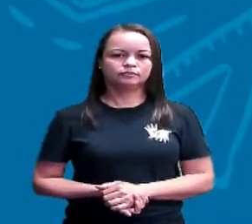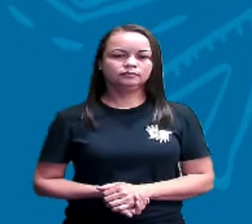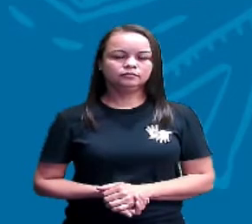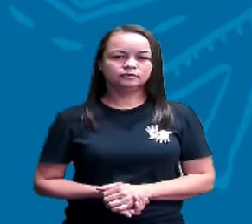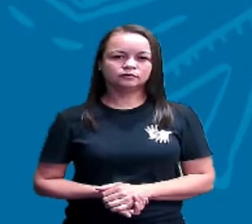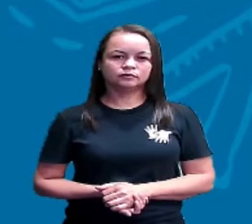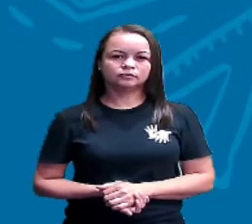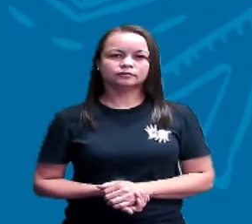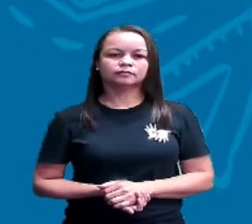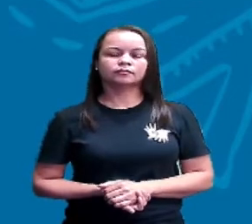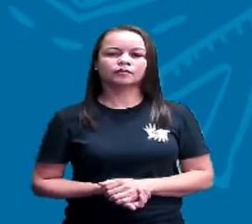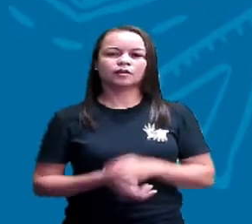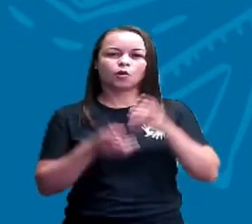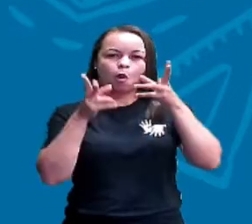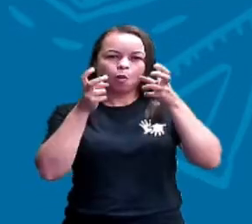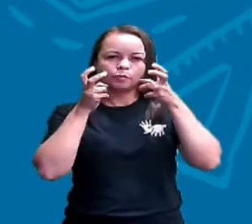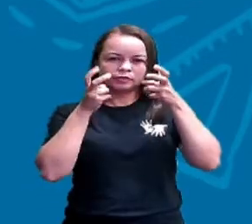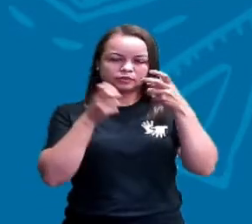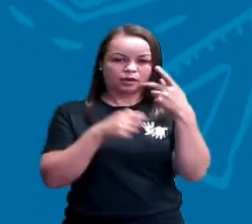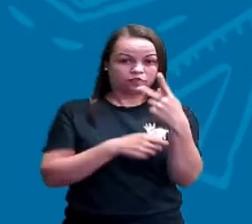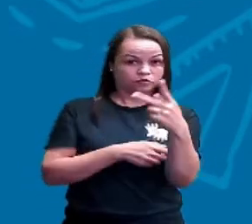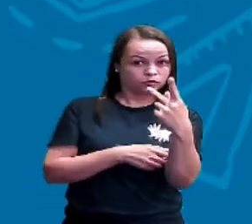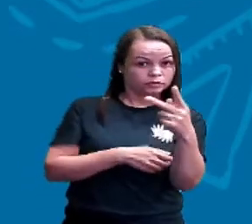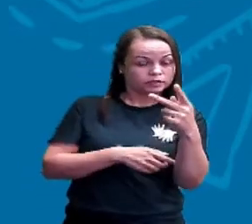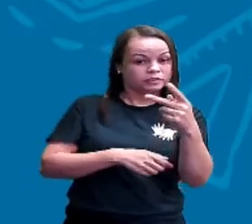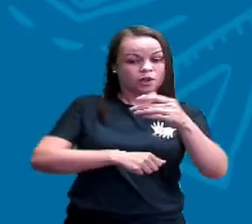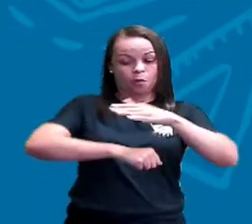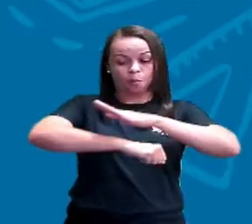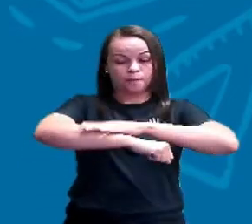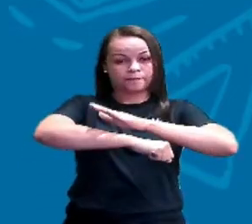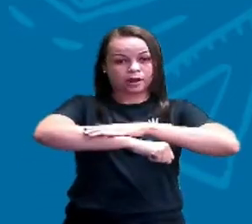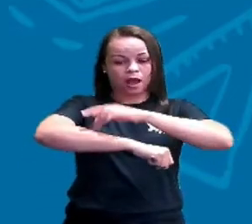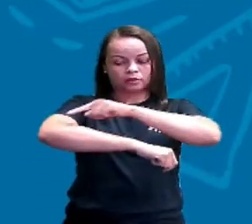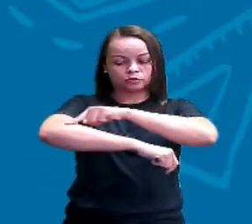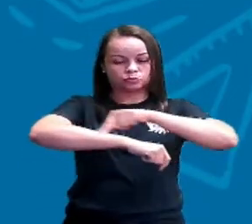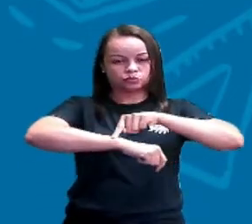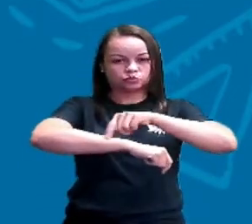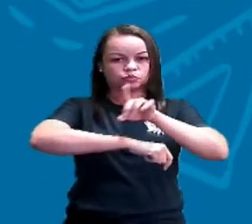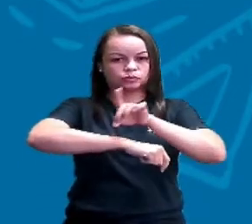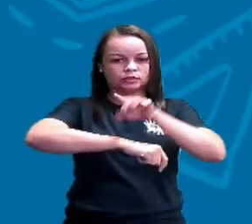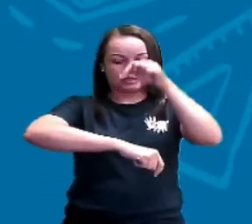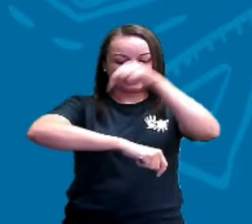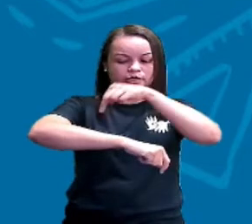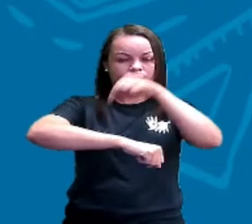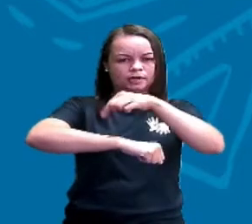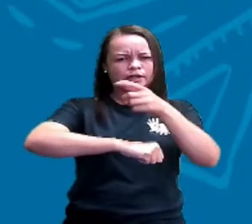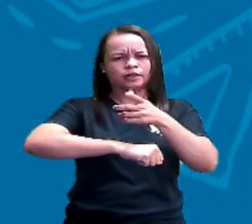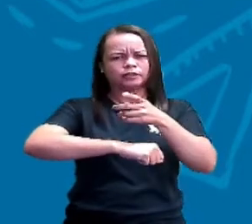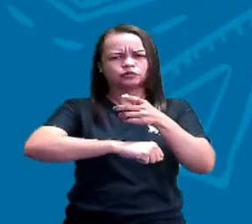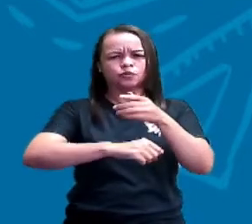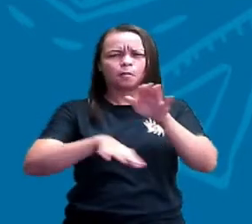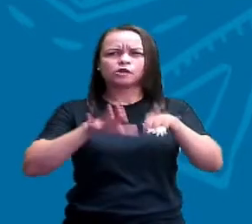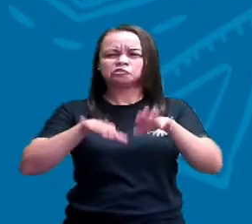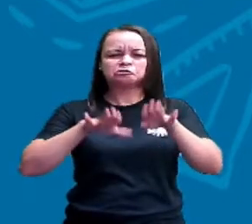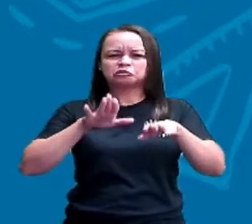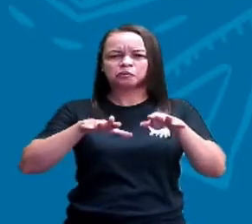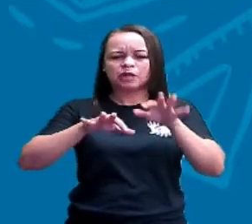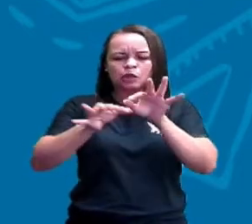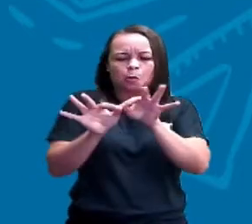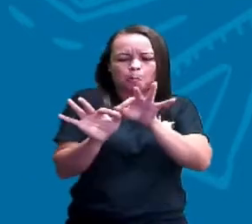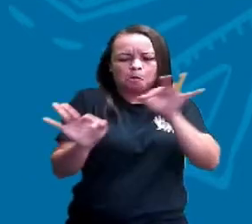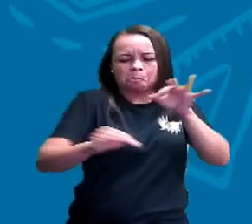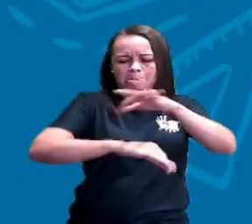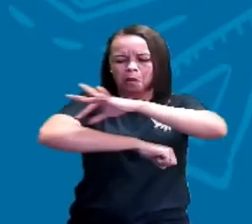Observe seu braço direito e estime quanto ele deve medir. Olha